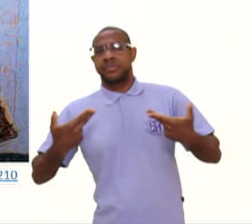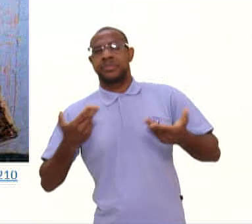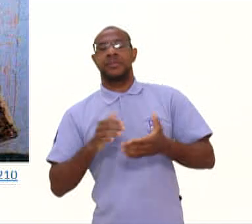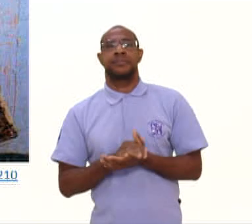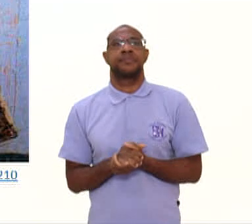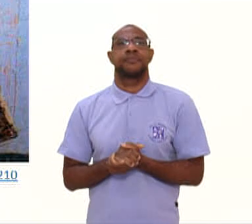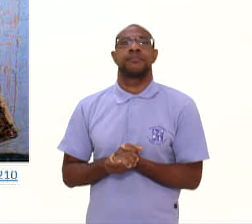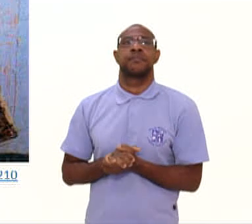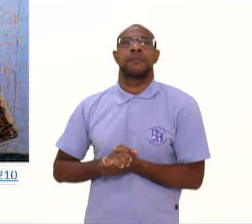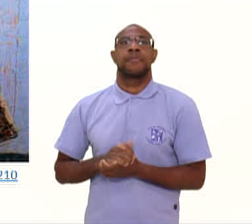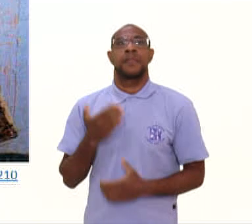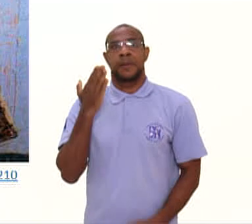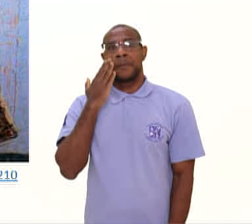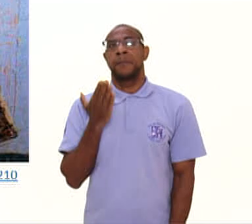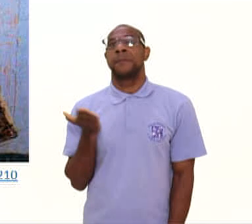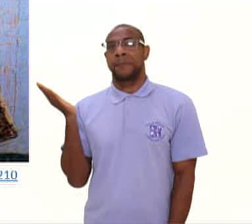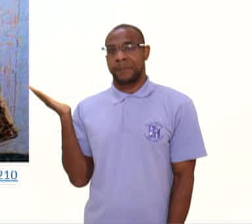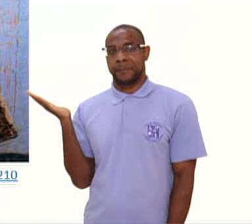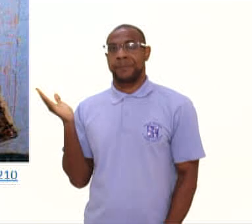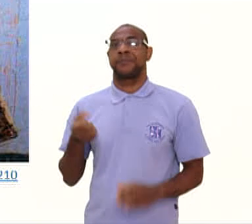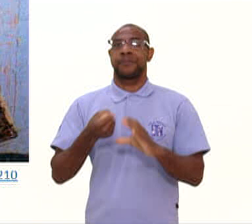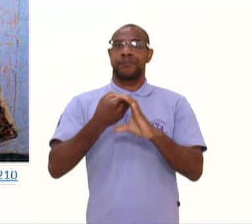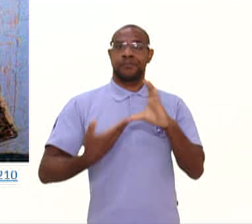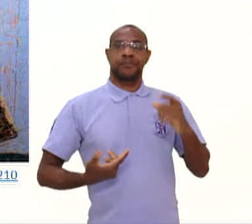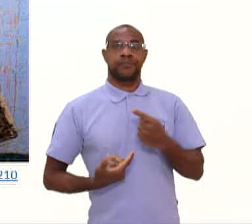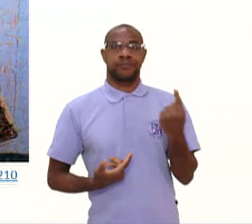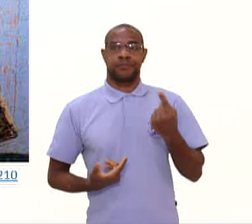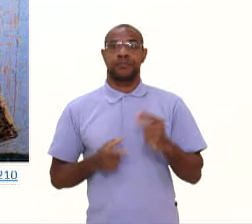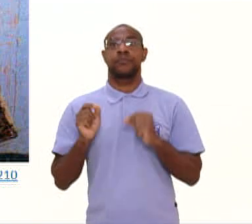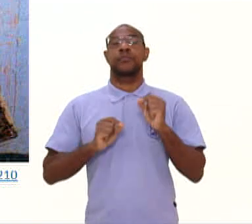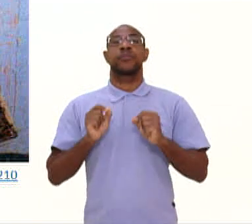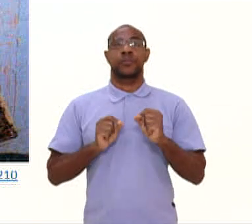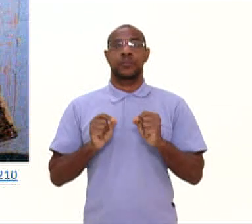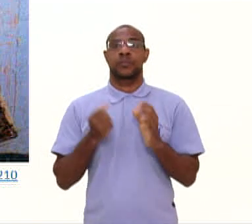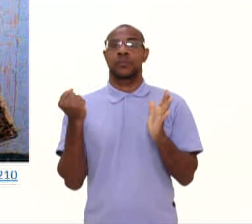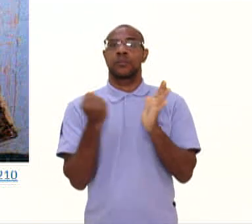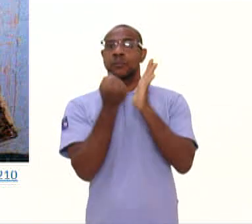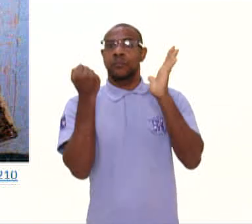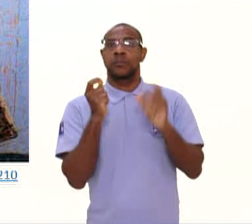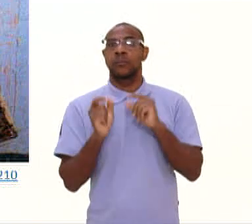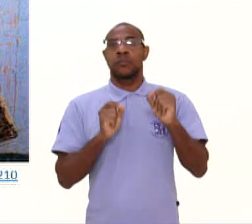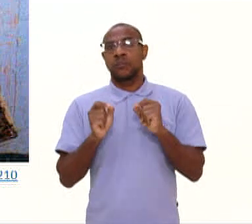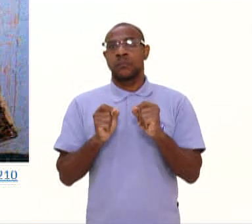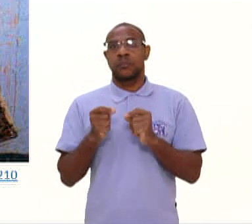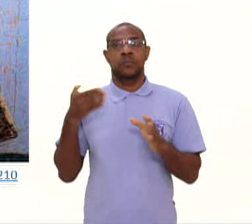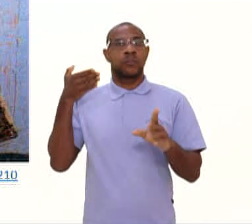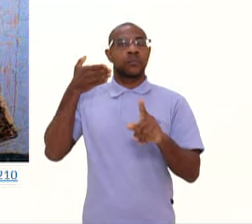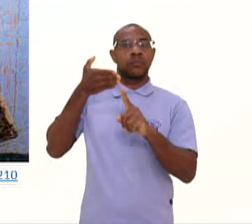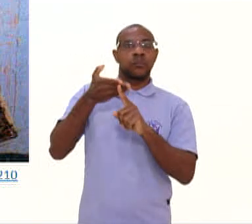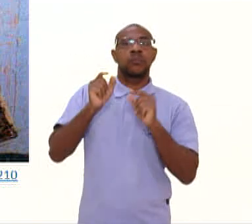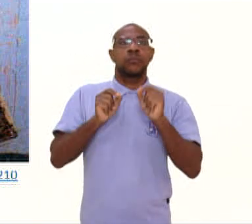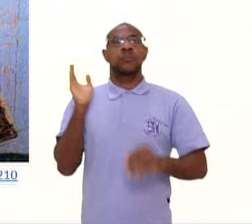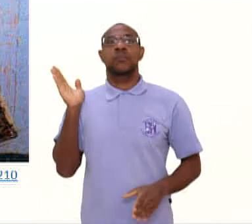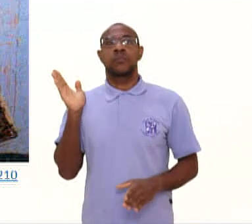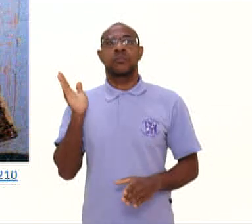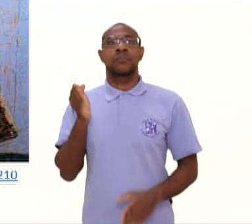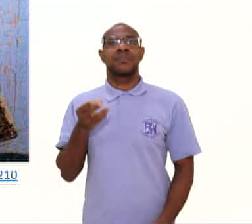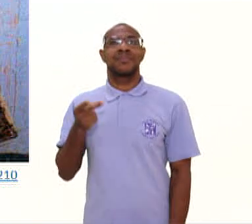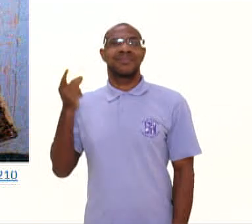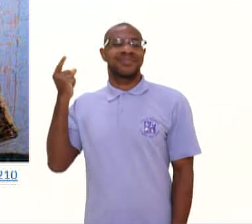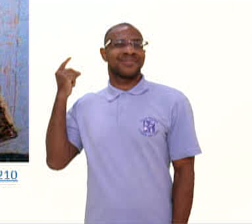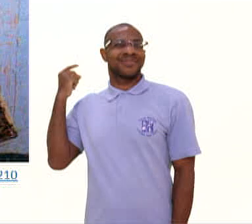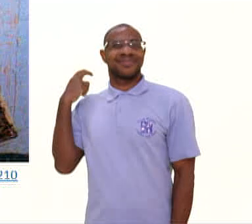sequência, ok? Bom, a primeira característica, o primeiro registro histórico que temos como referência é do Egito Antigo. Então, assim,